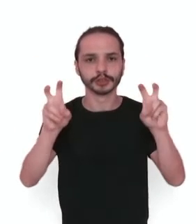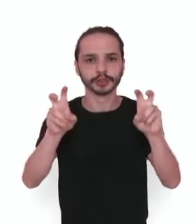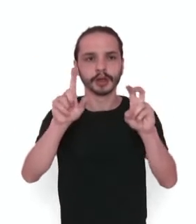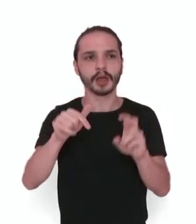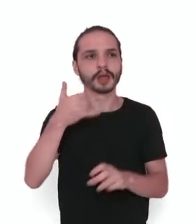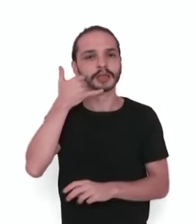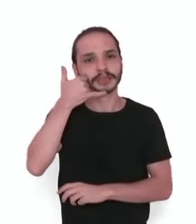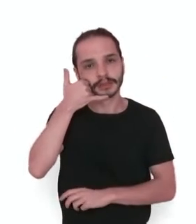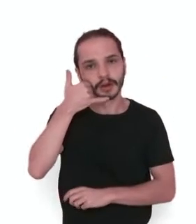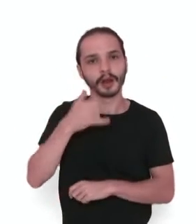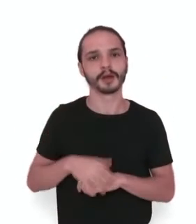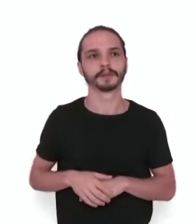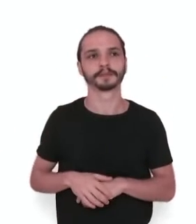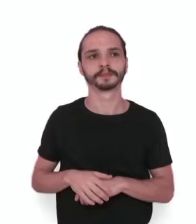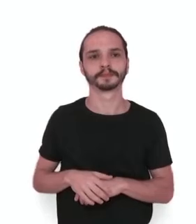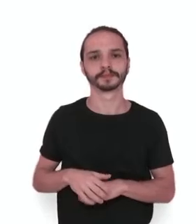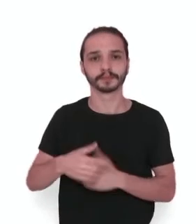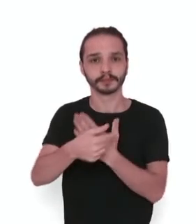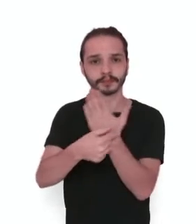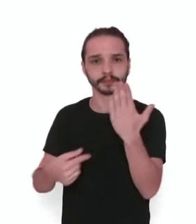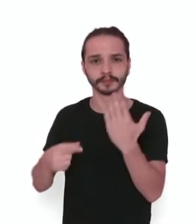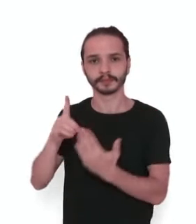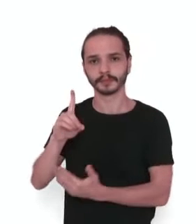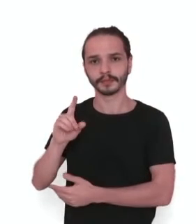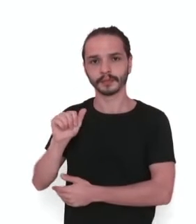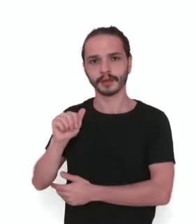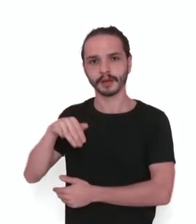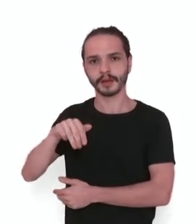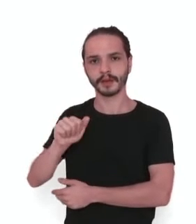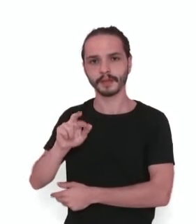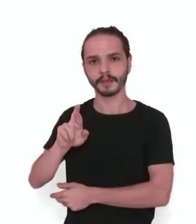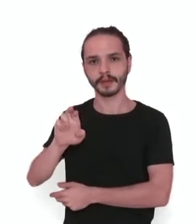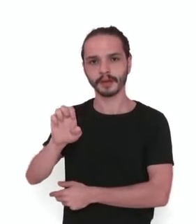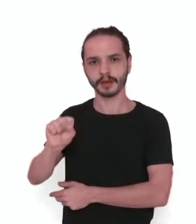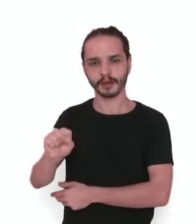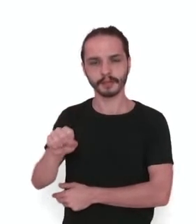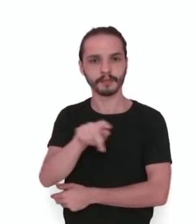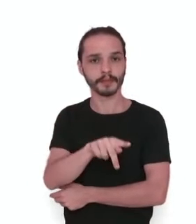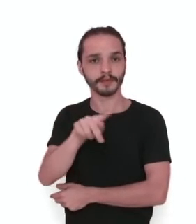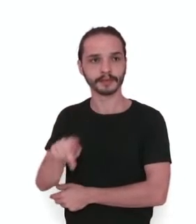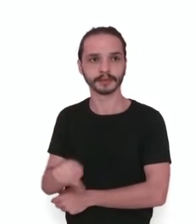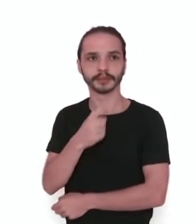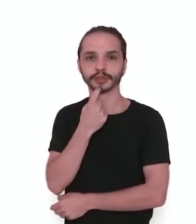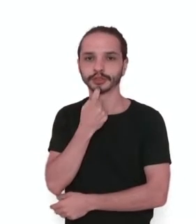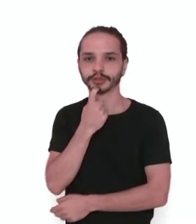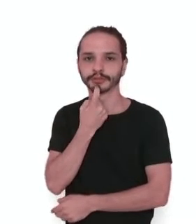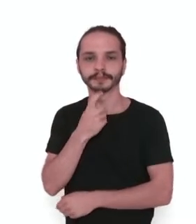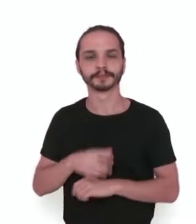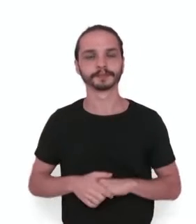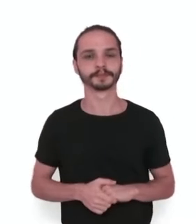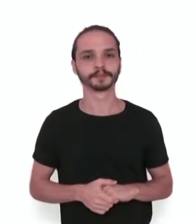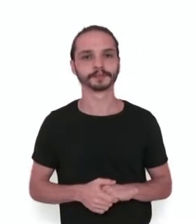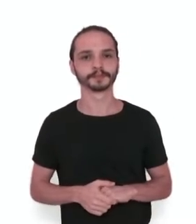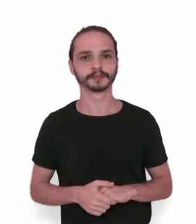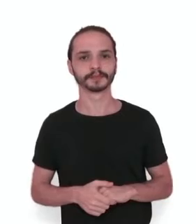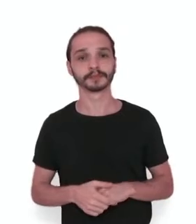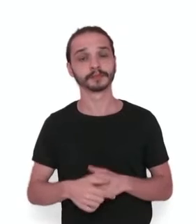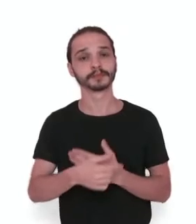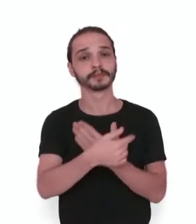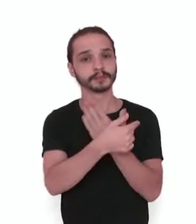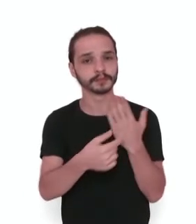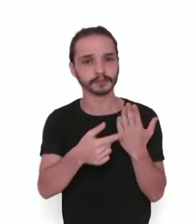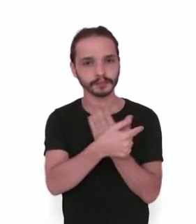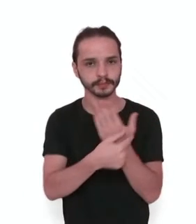por Damares das NL, professora de Campinas. De acordo com a reportagem